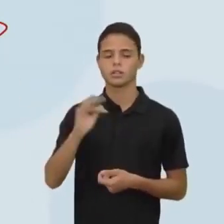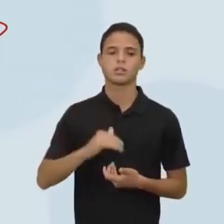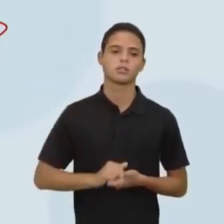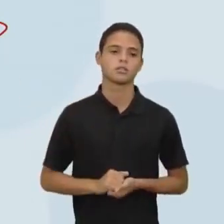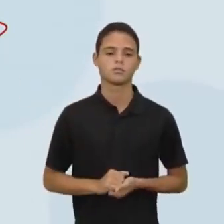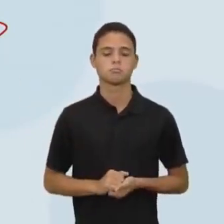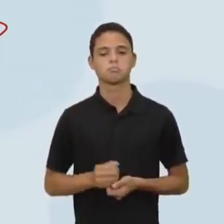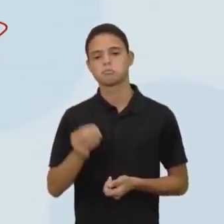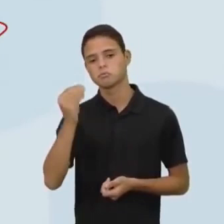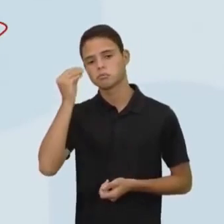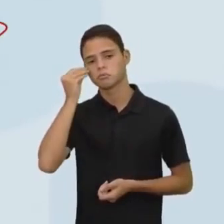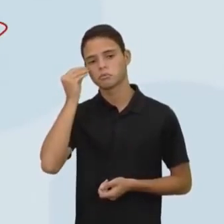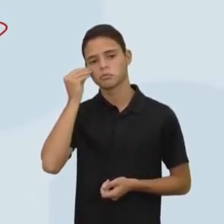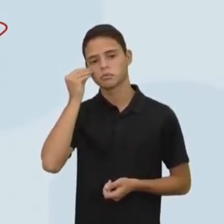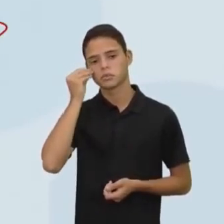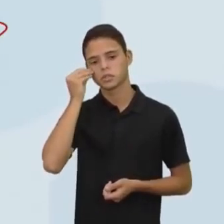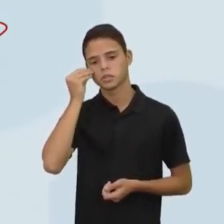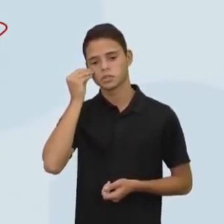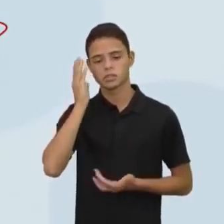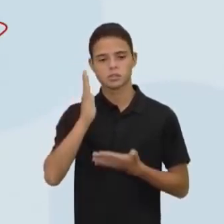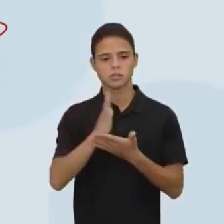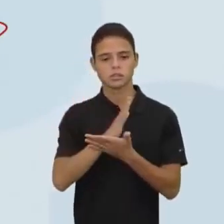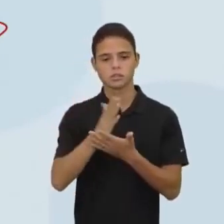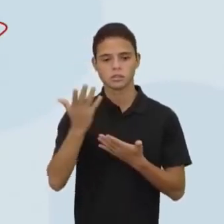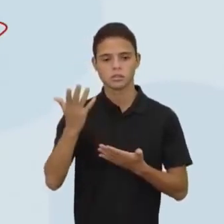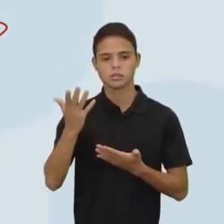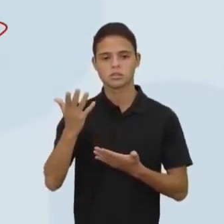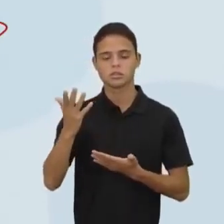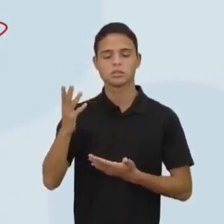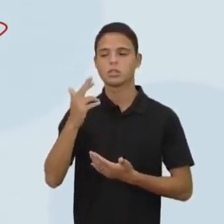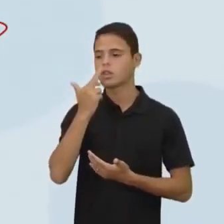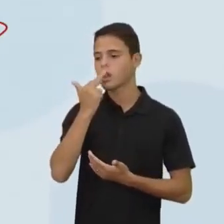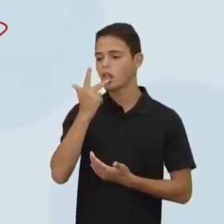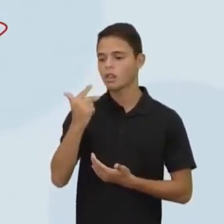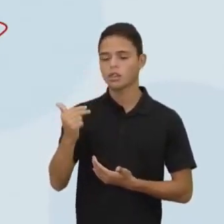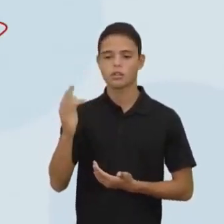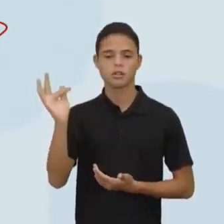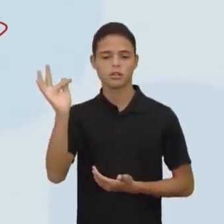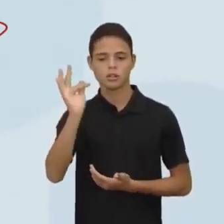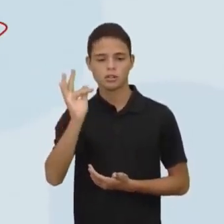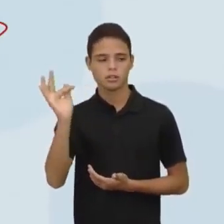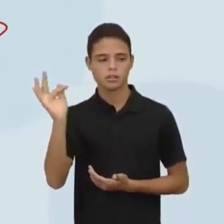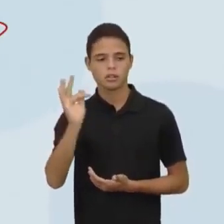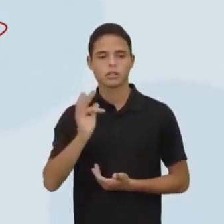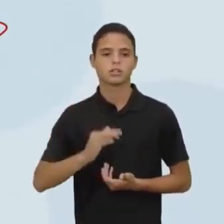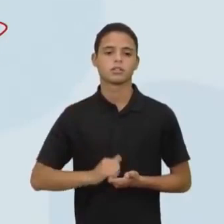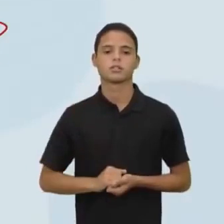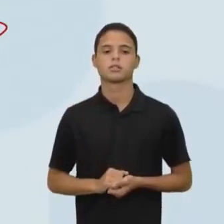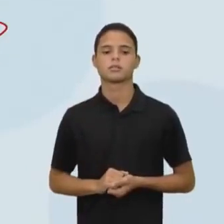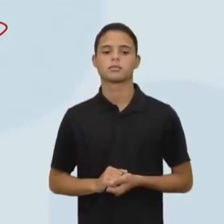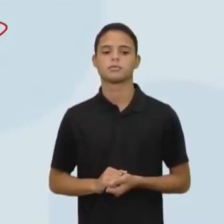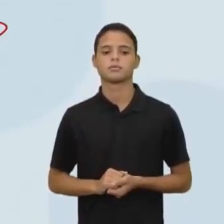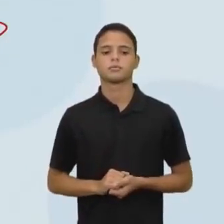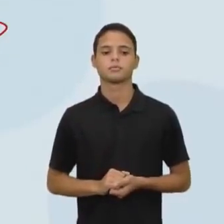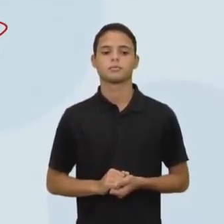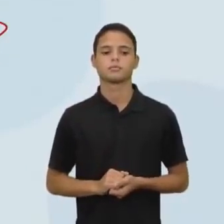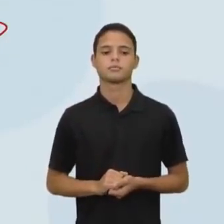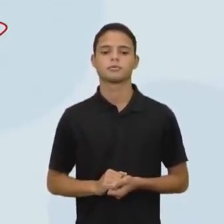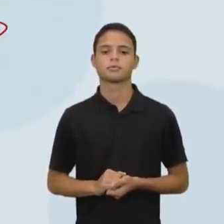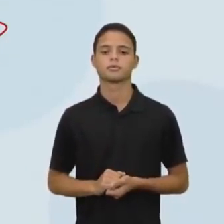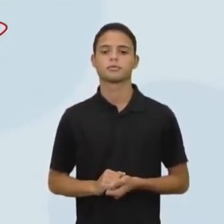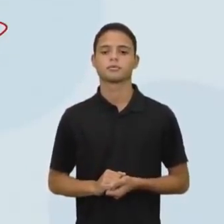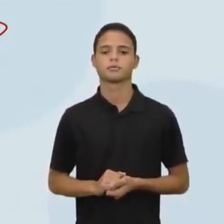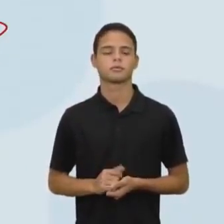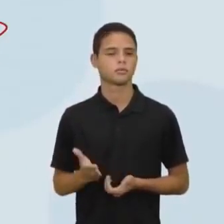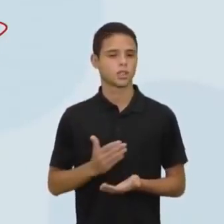vamos tentar aqui, né? Vamos tentar apreciar a língua francesa. Então, hoje nós vamos falar francês, professor? Francês. Então, para começar, se